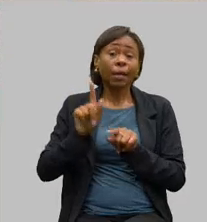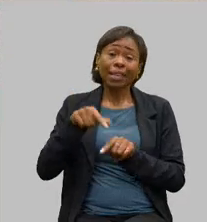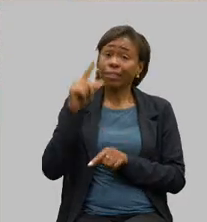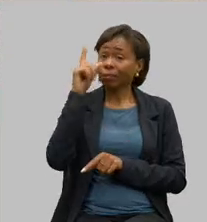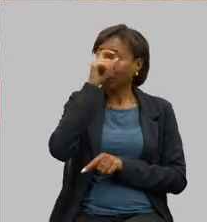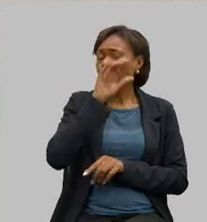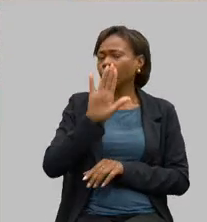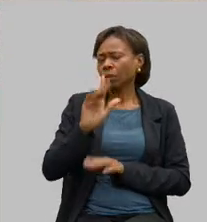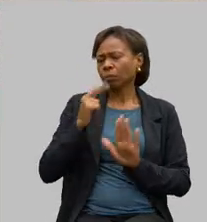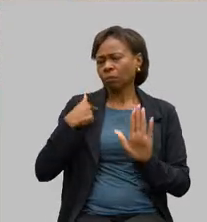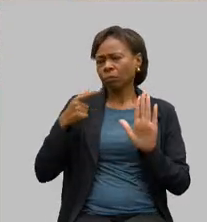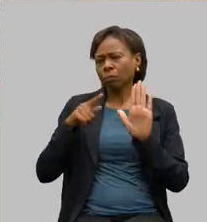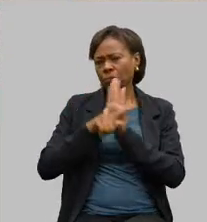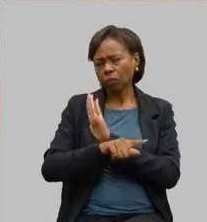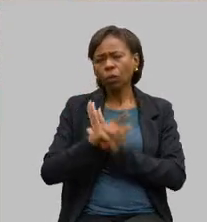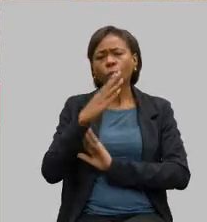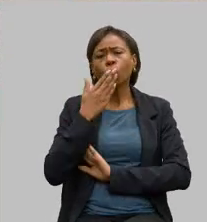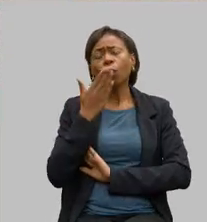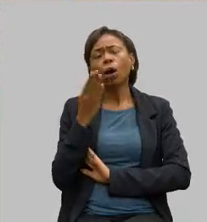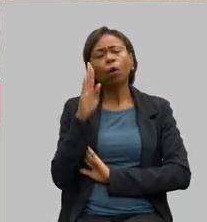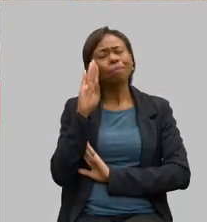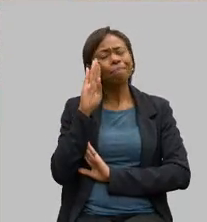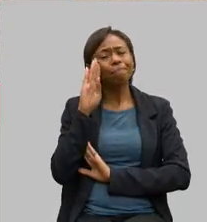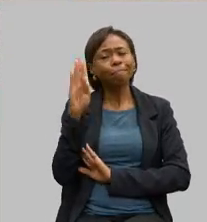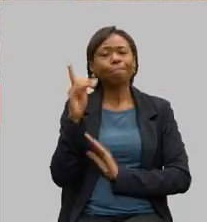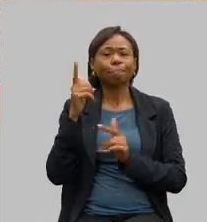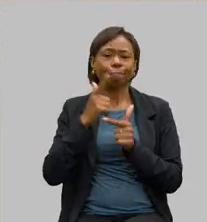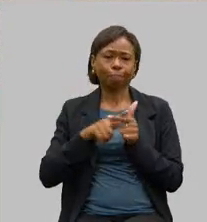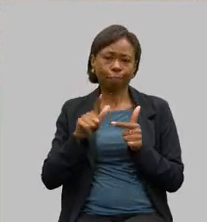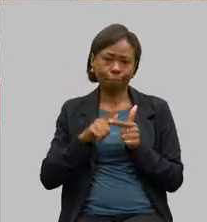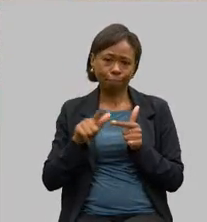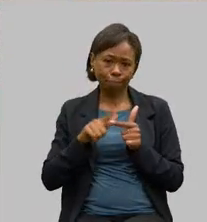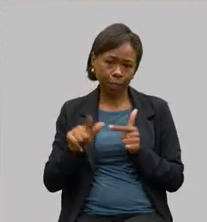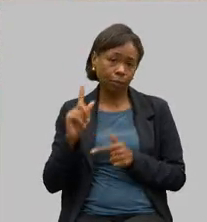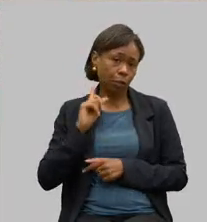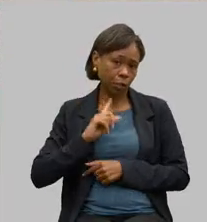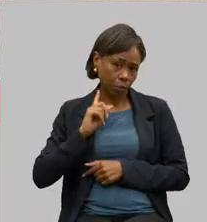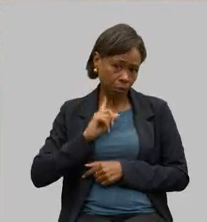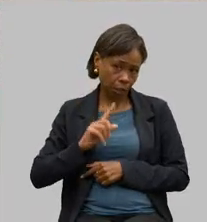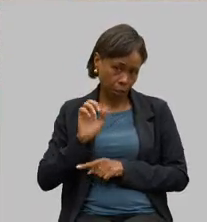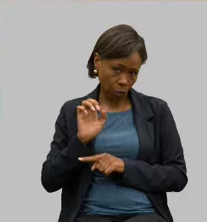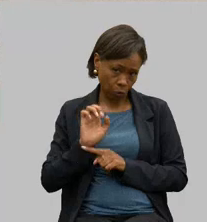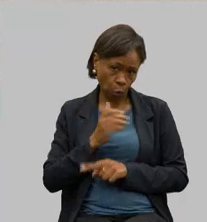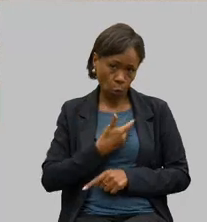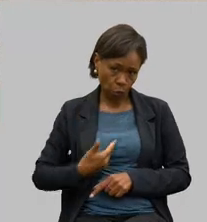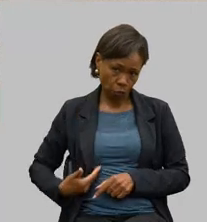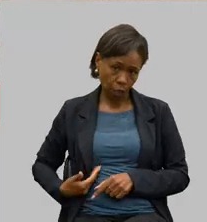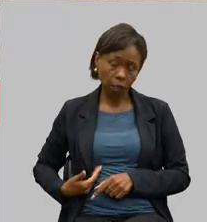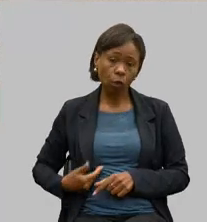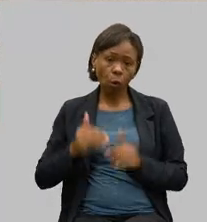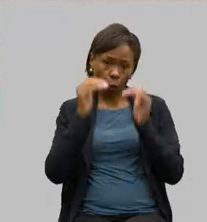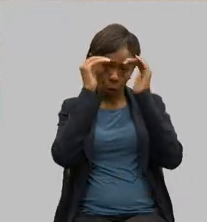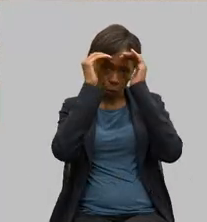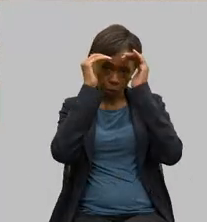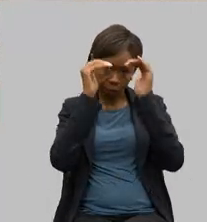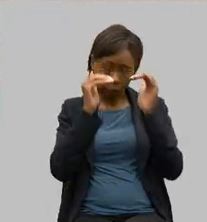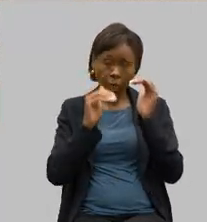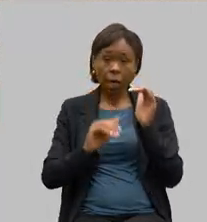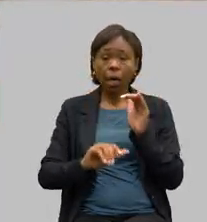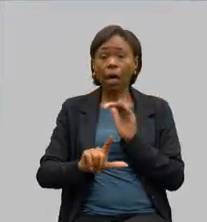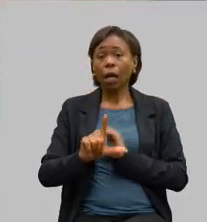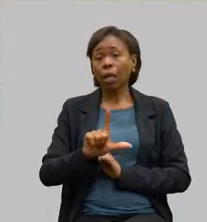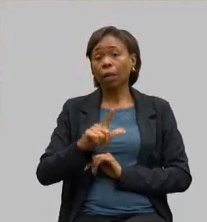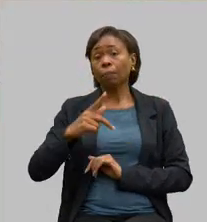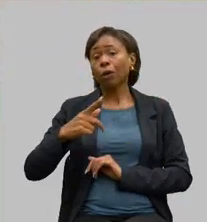essa Quais são os principais problemas que o Estado tem na execução da Lei Paulo Gustavo e da Lei audir